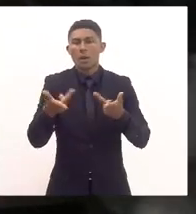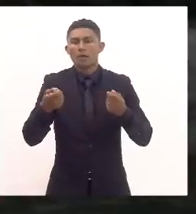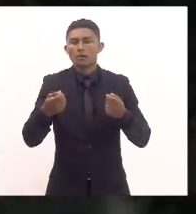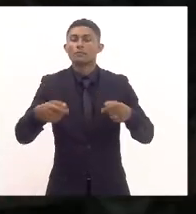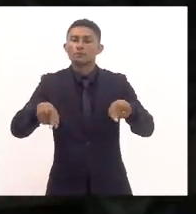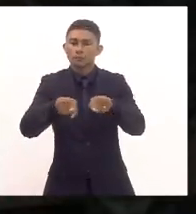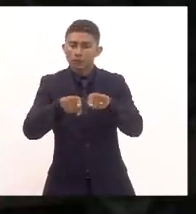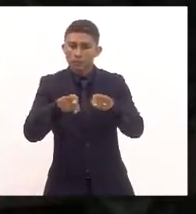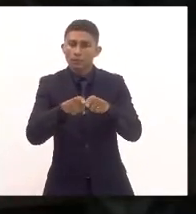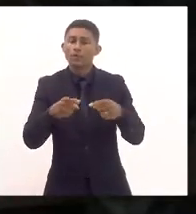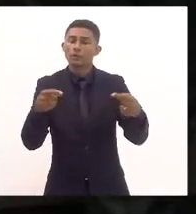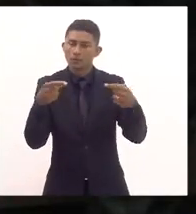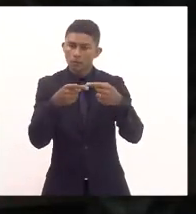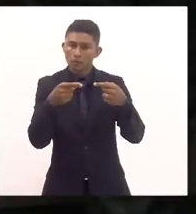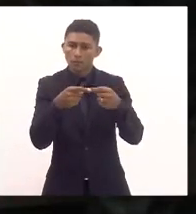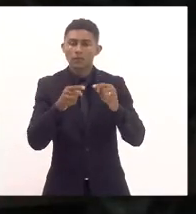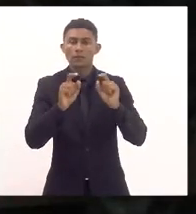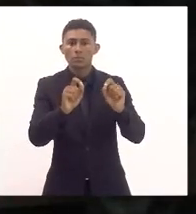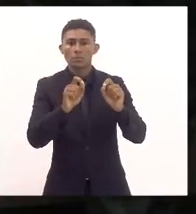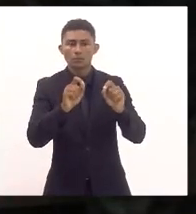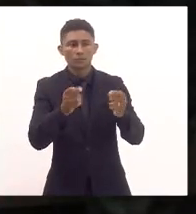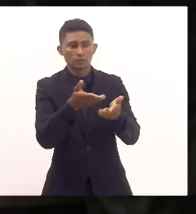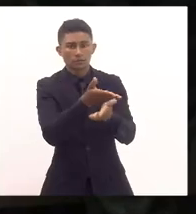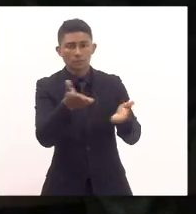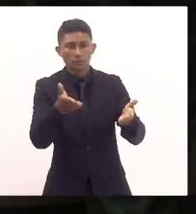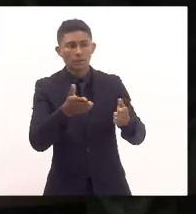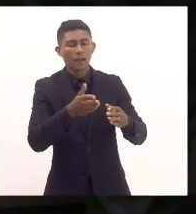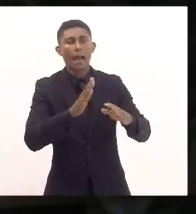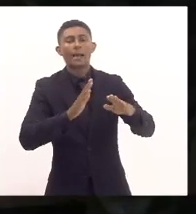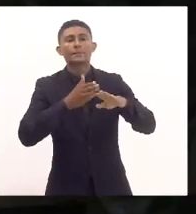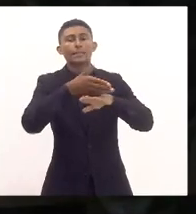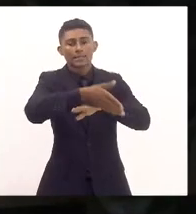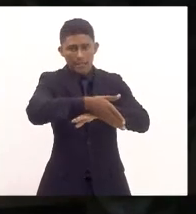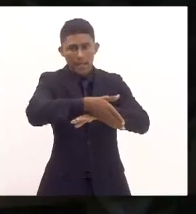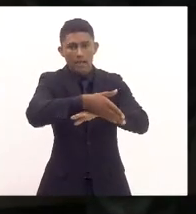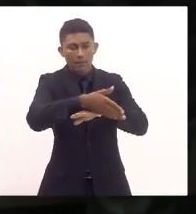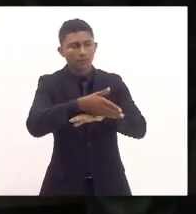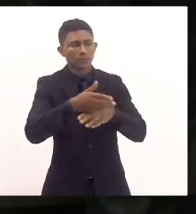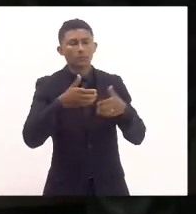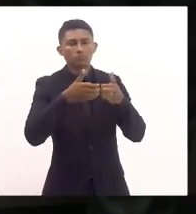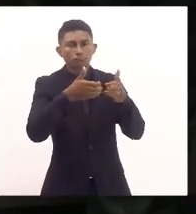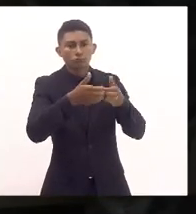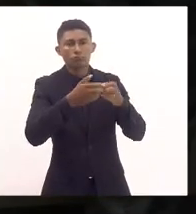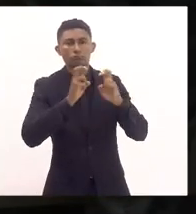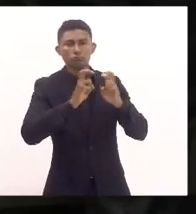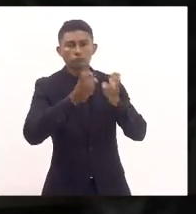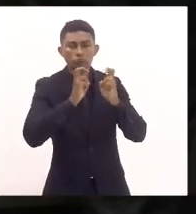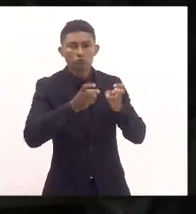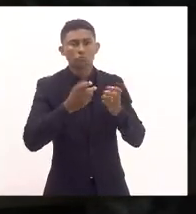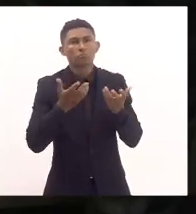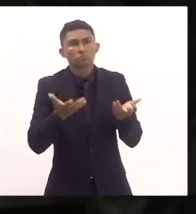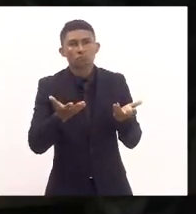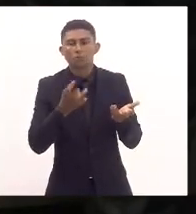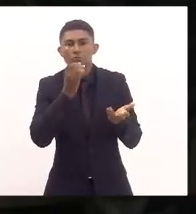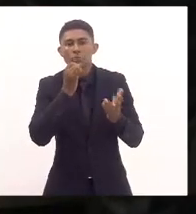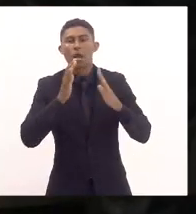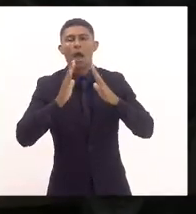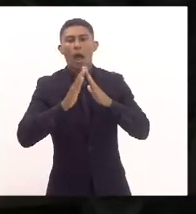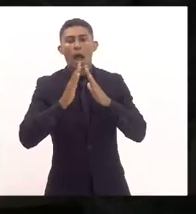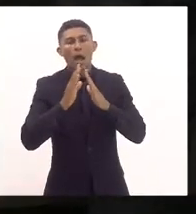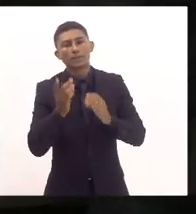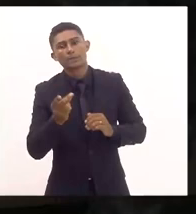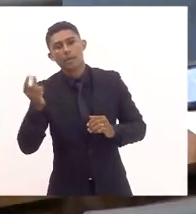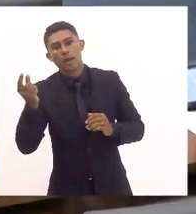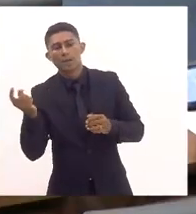depende da qualidade do acesso adequado da celeridade com que ele sai da sua casa chega a sua casa